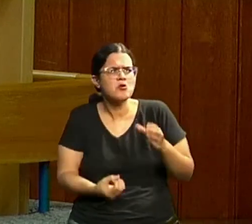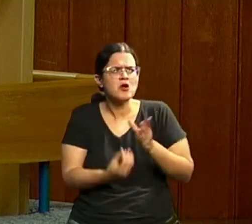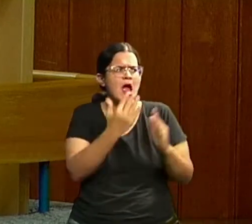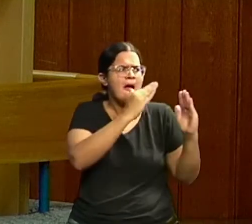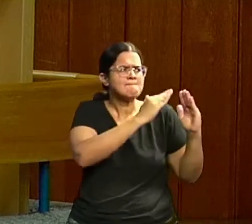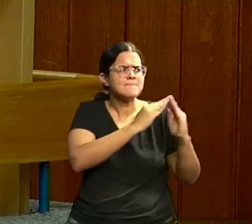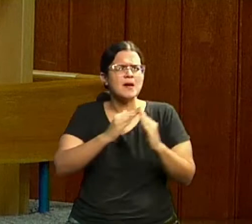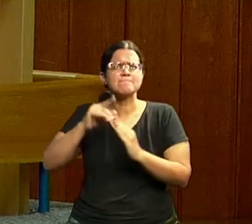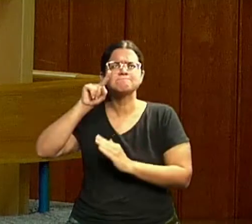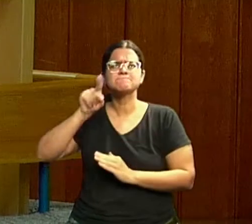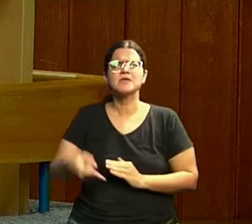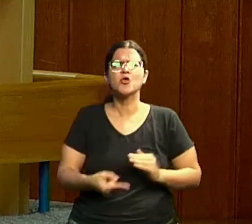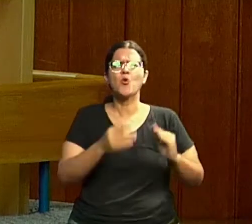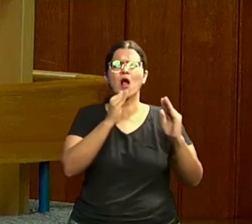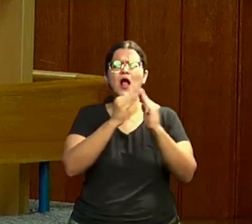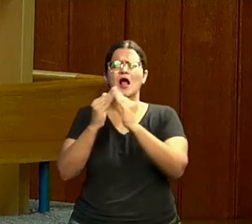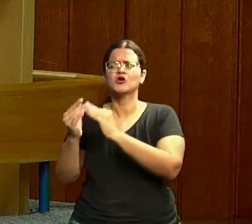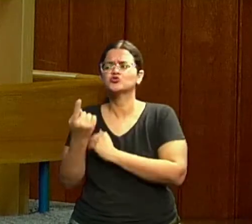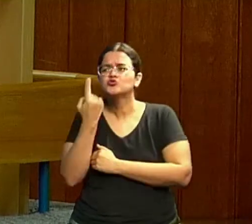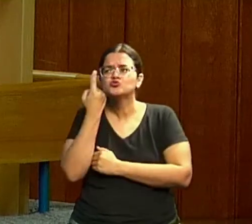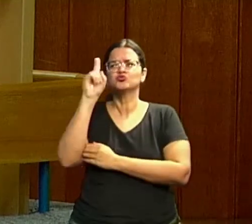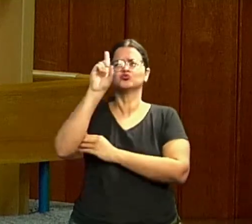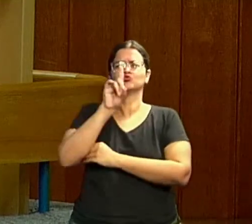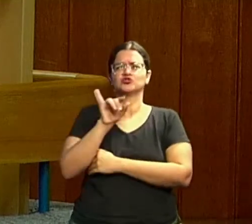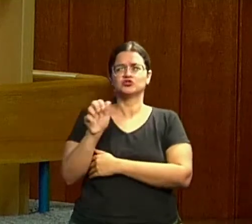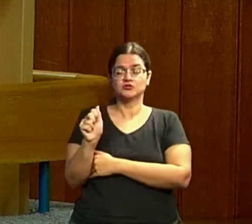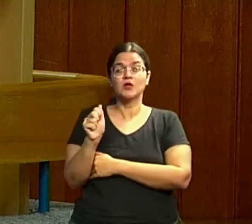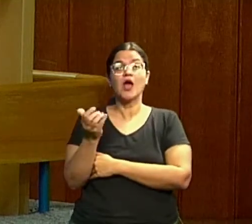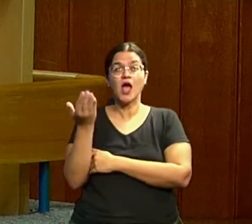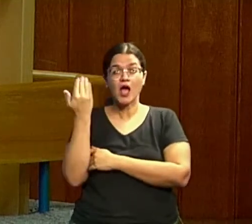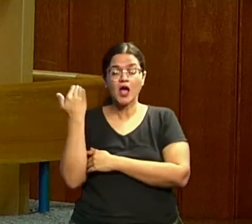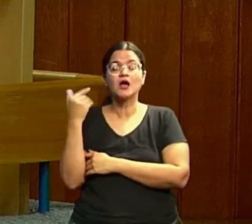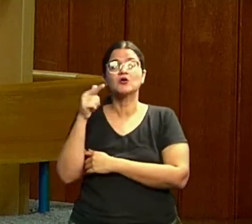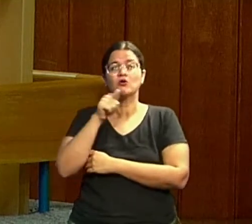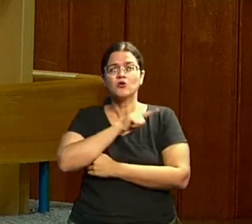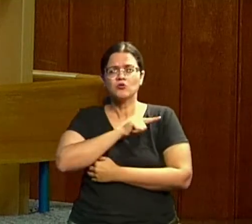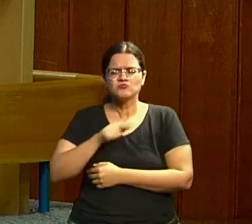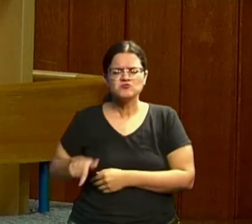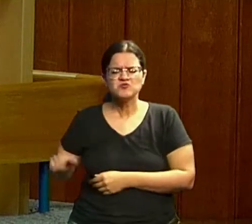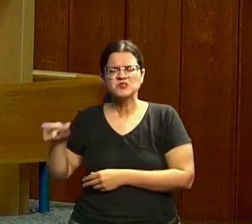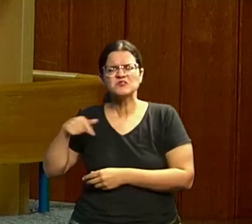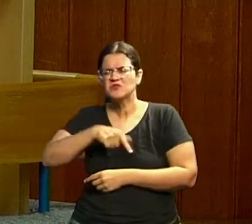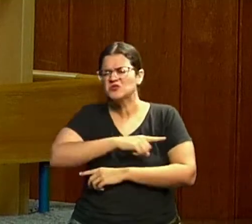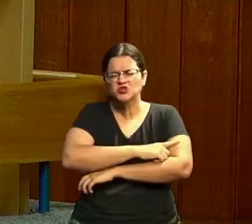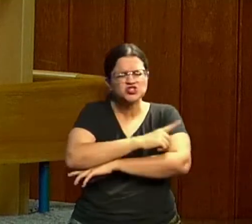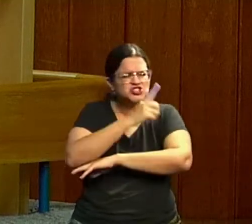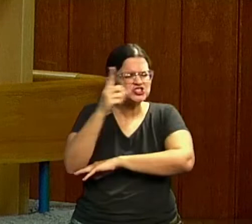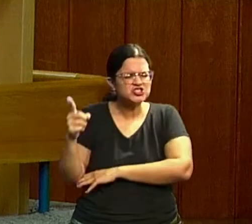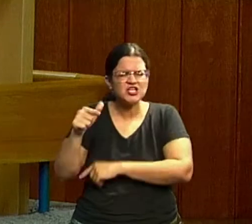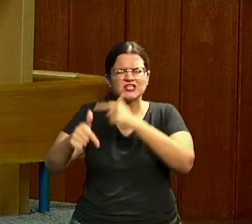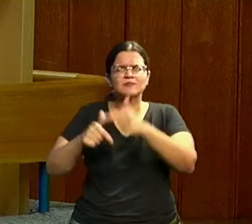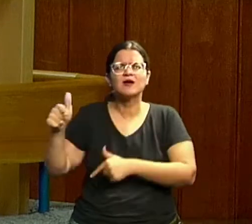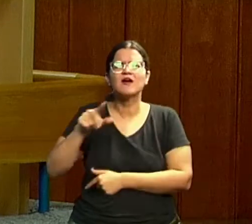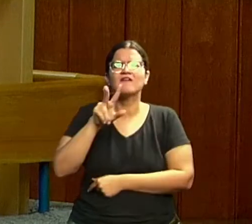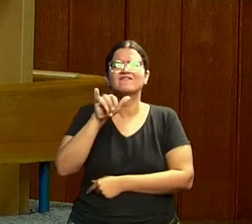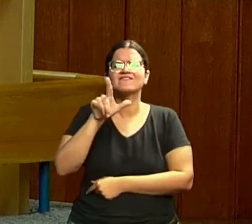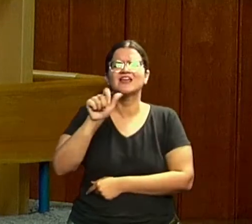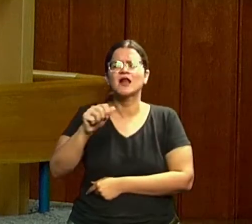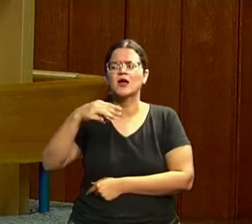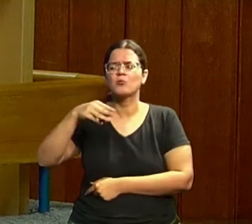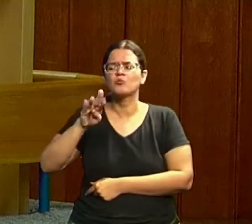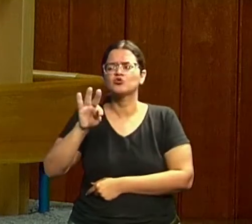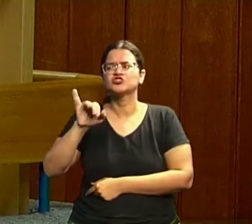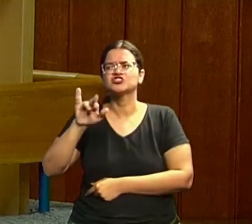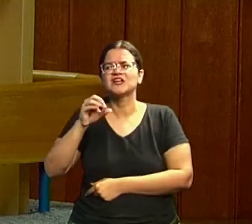dia. E o governador, à época, foi, pegou na enxada, passou o dia inteiro na Vila Mutirão e